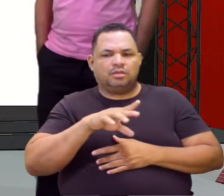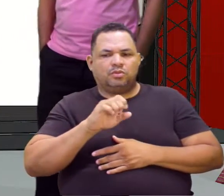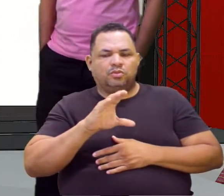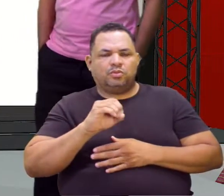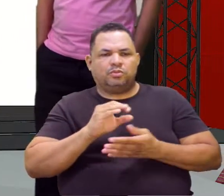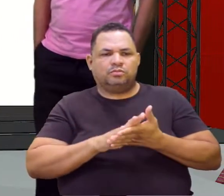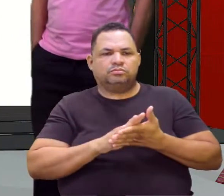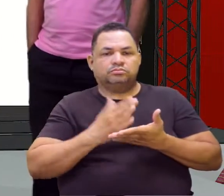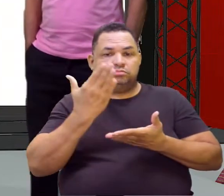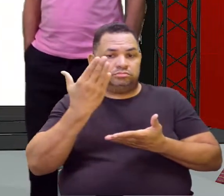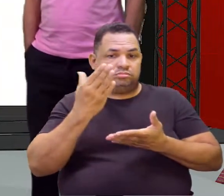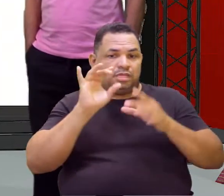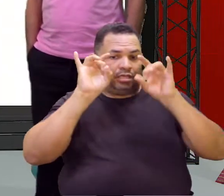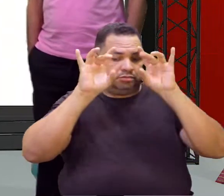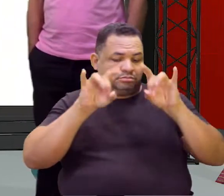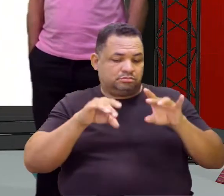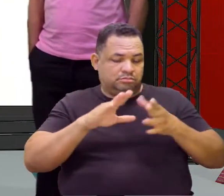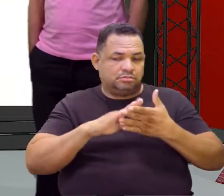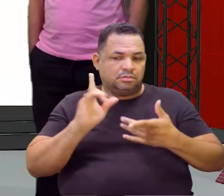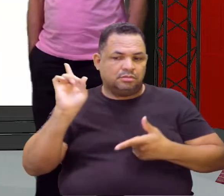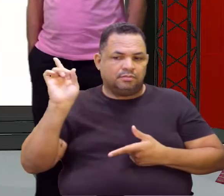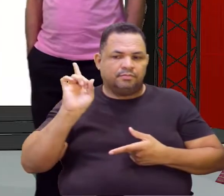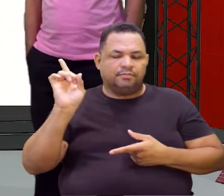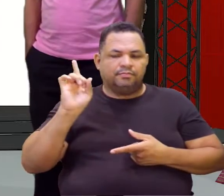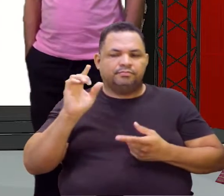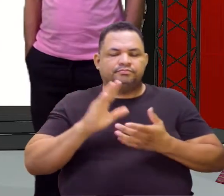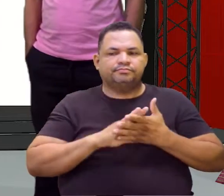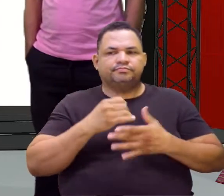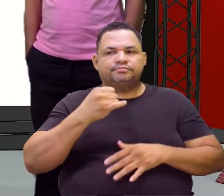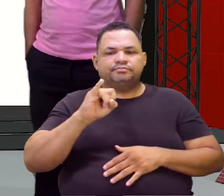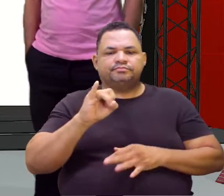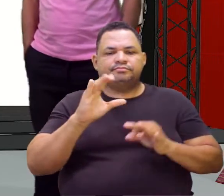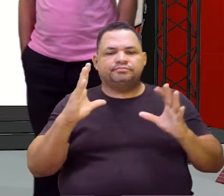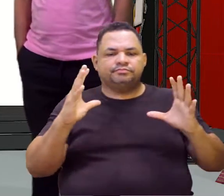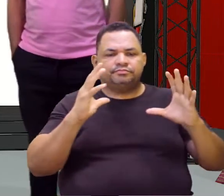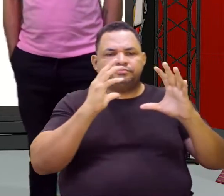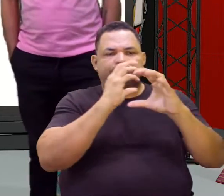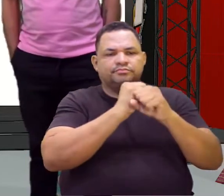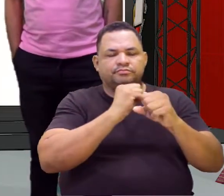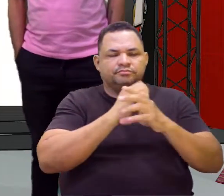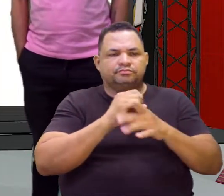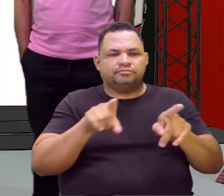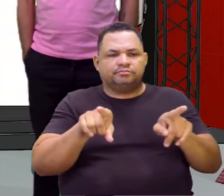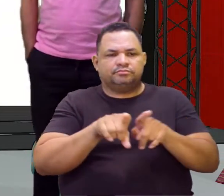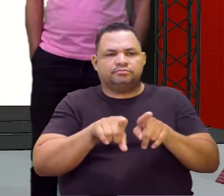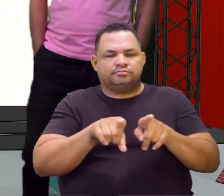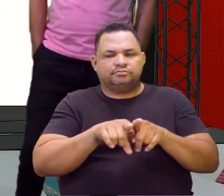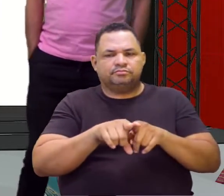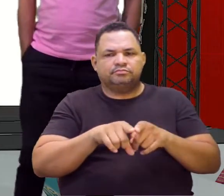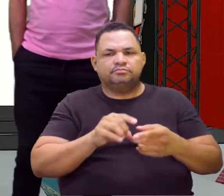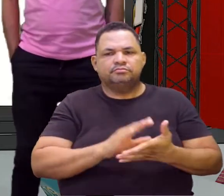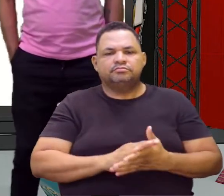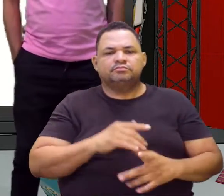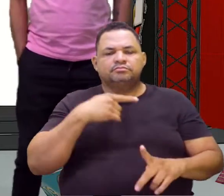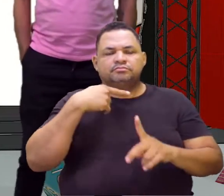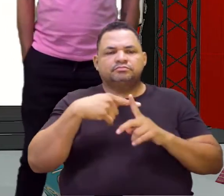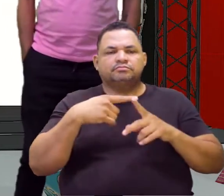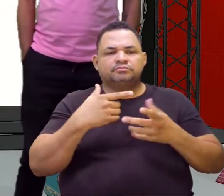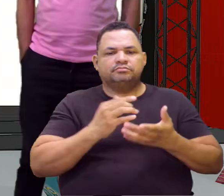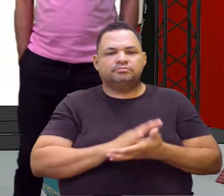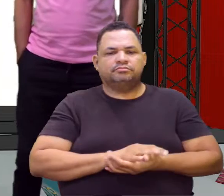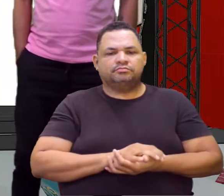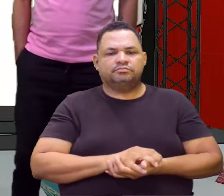um caso particular do triângulo. Mas, se você fizer somando todos os lados, vai dar certo do mesmo jeito, tá? É